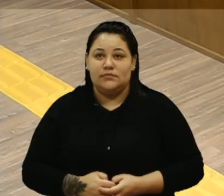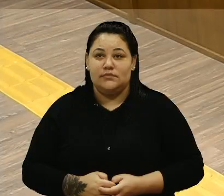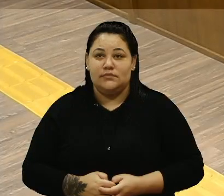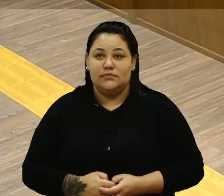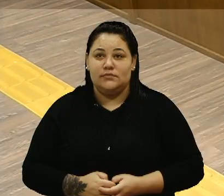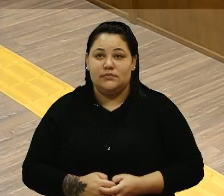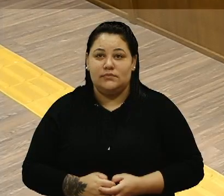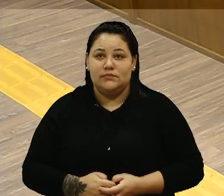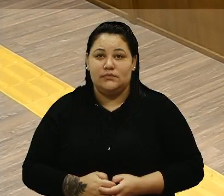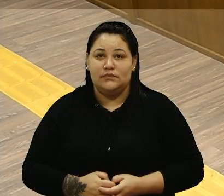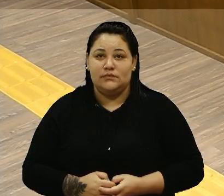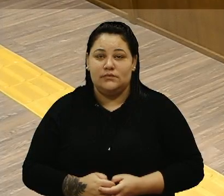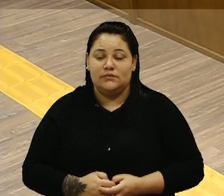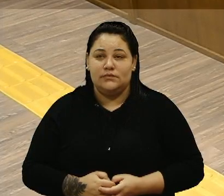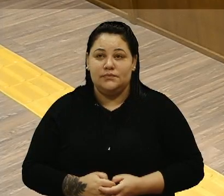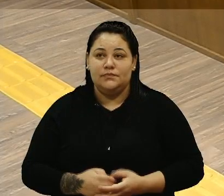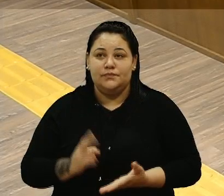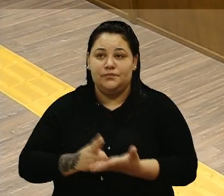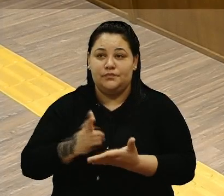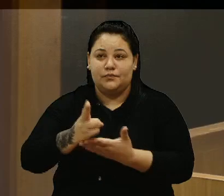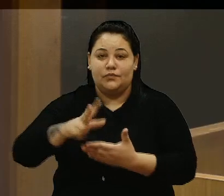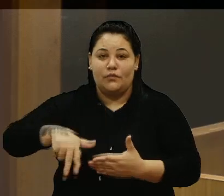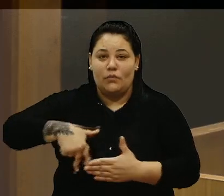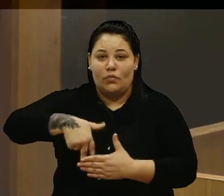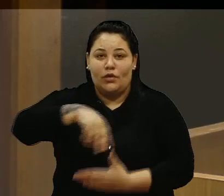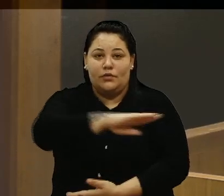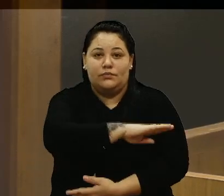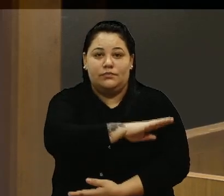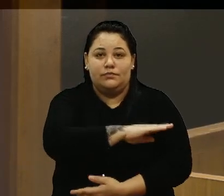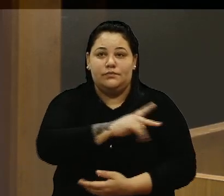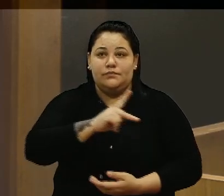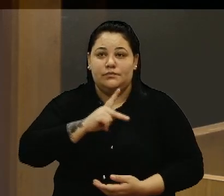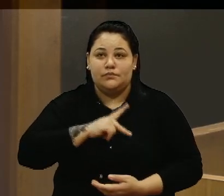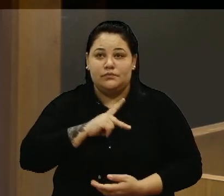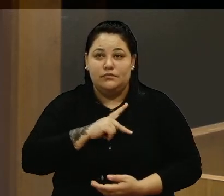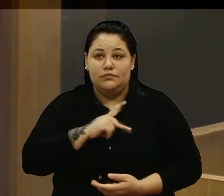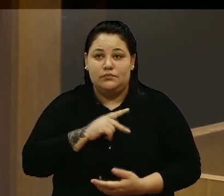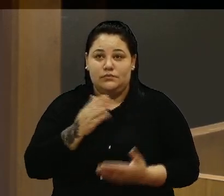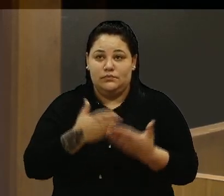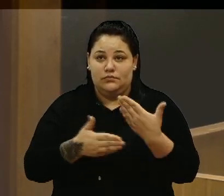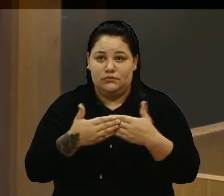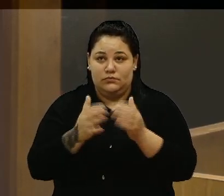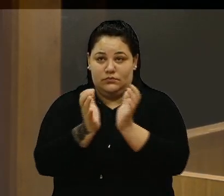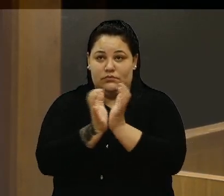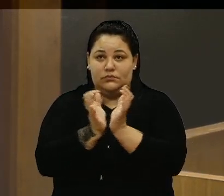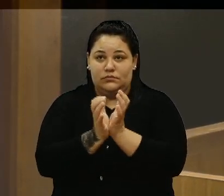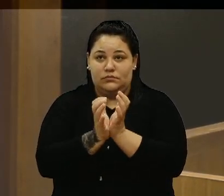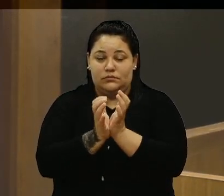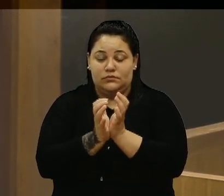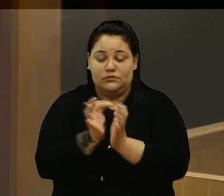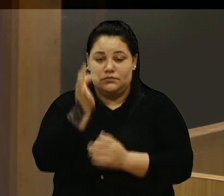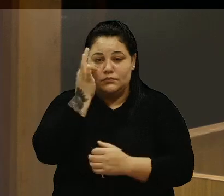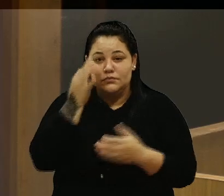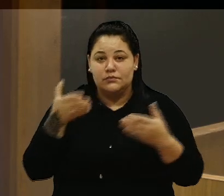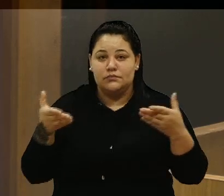vereador Ramon Teles. Senhor presidente, nobres colegas aqui presentes,